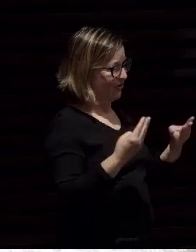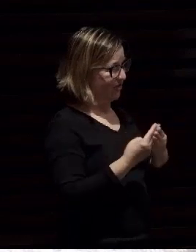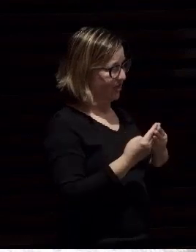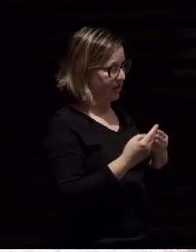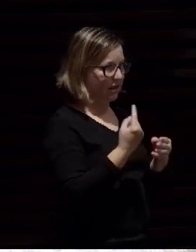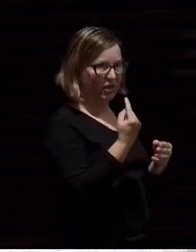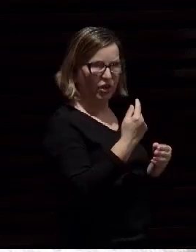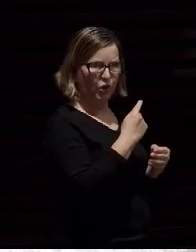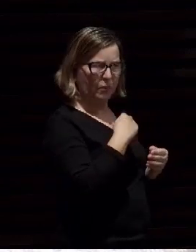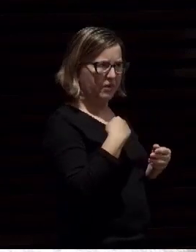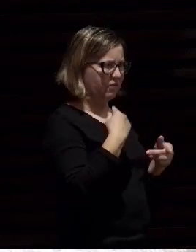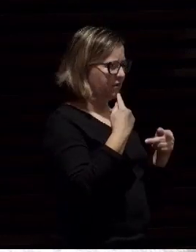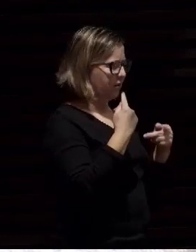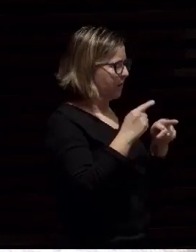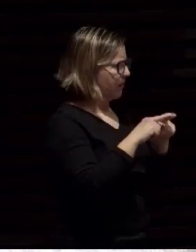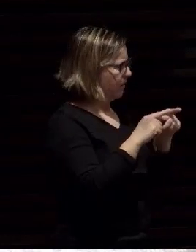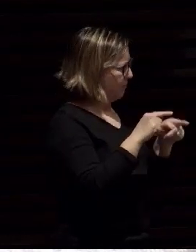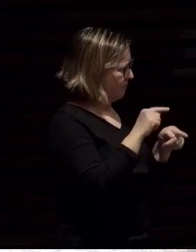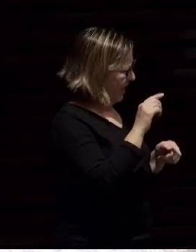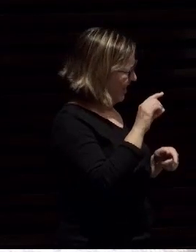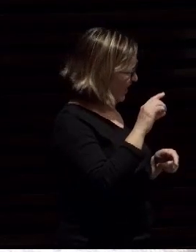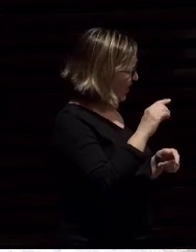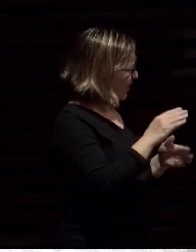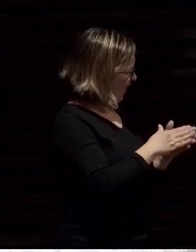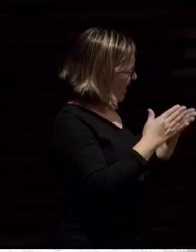só deu a Bíblia?